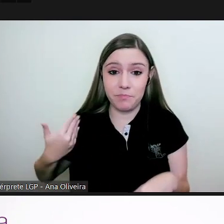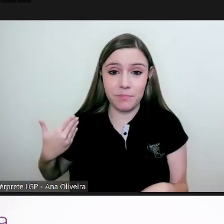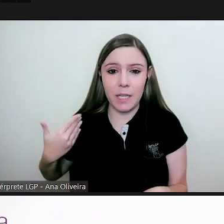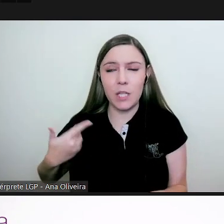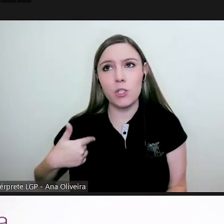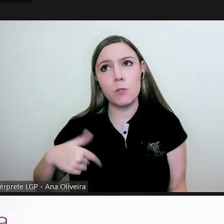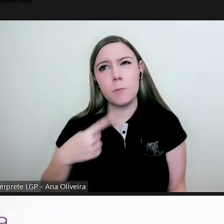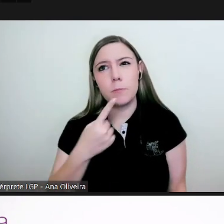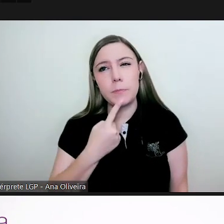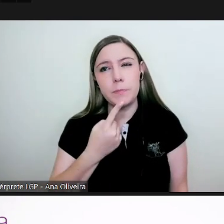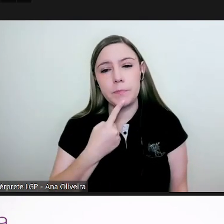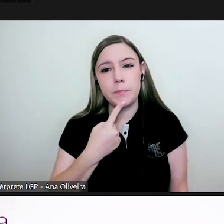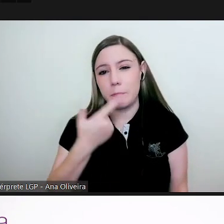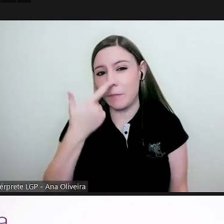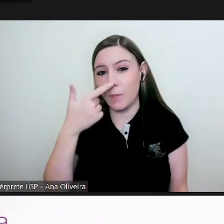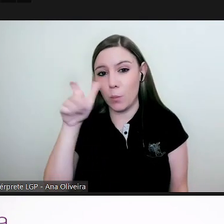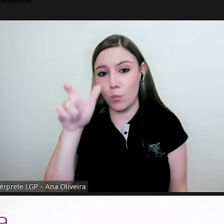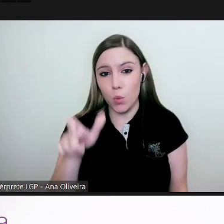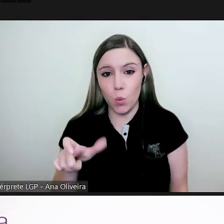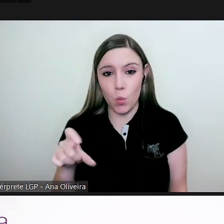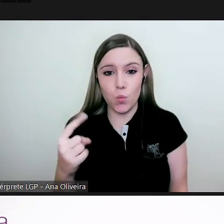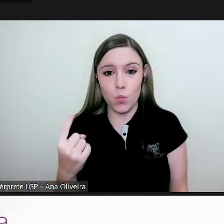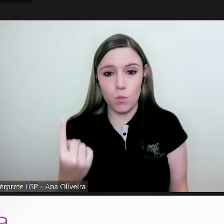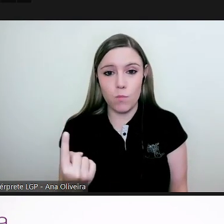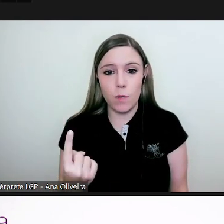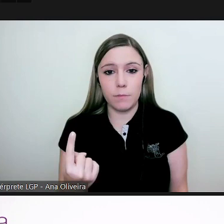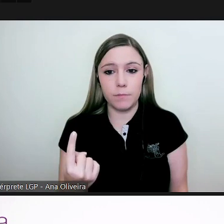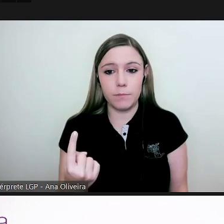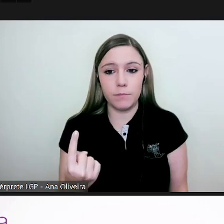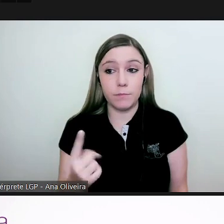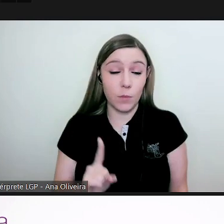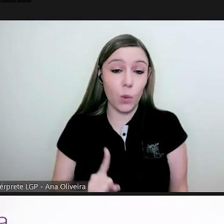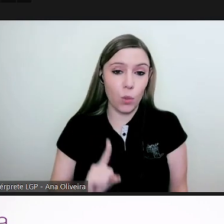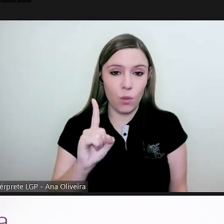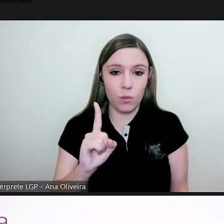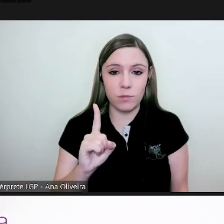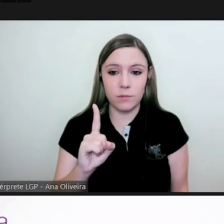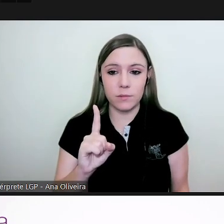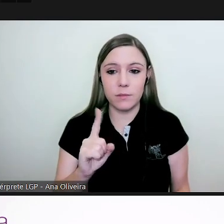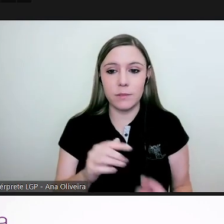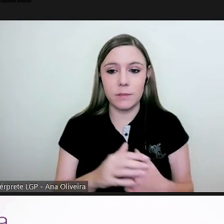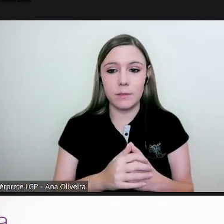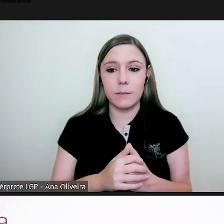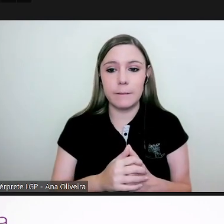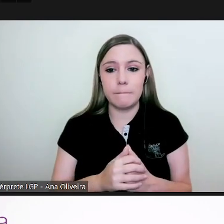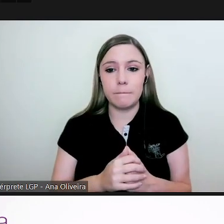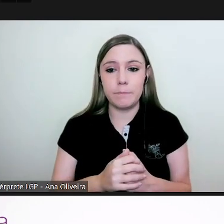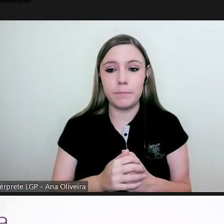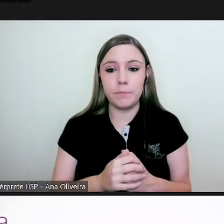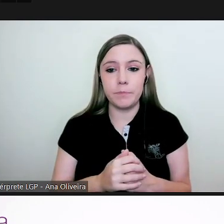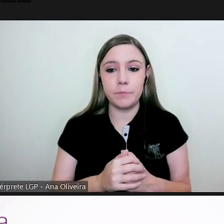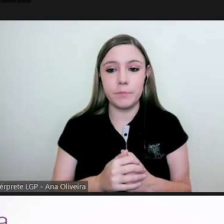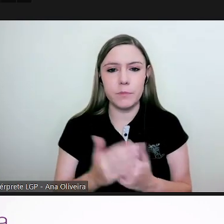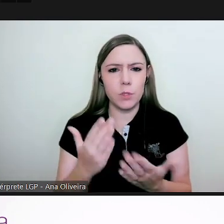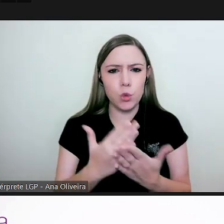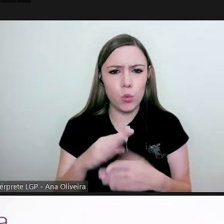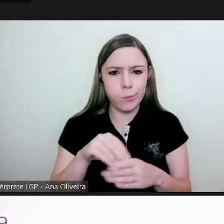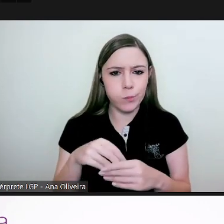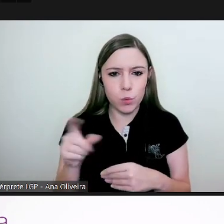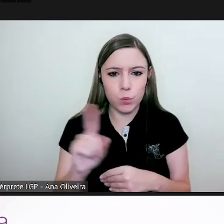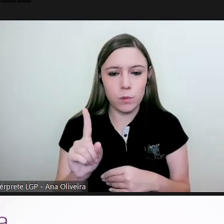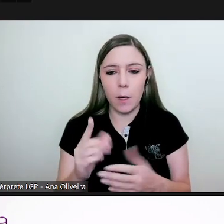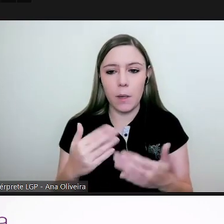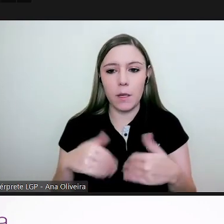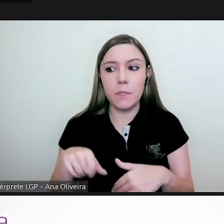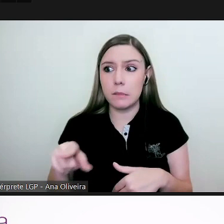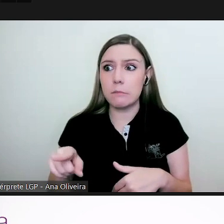que um autarca, enfim, do Norte, não um dos nossos estudados, dava completamente